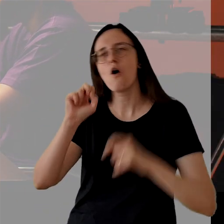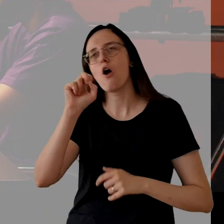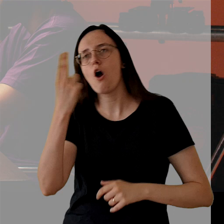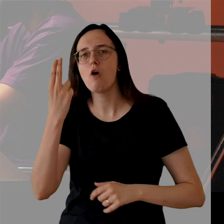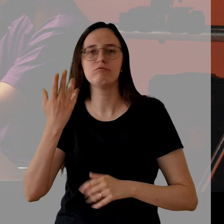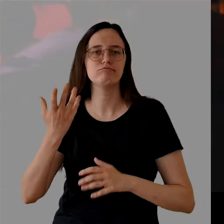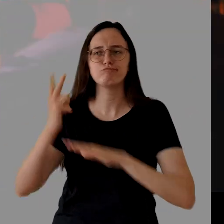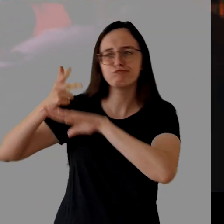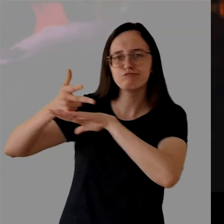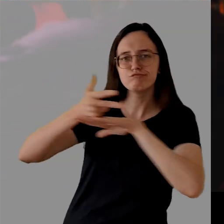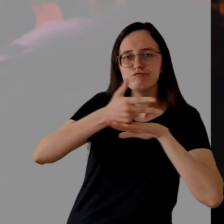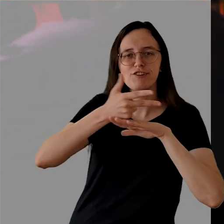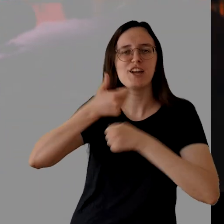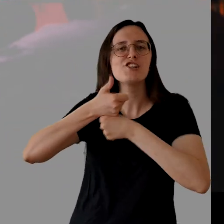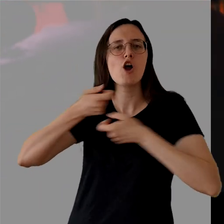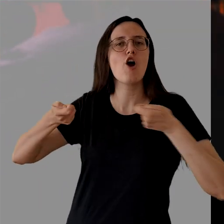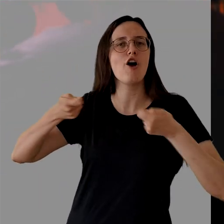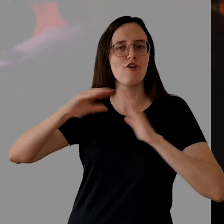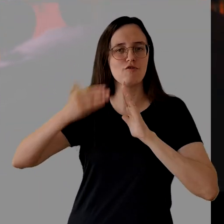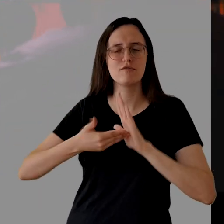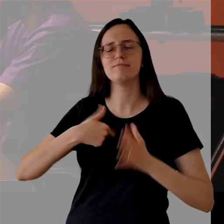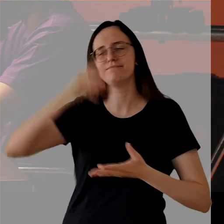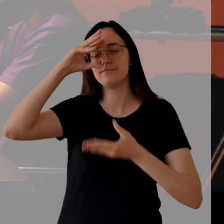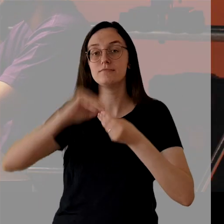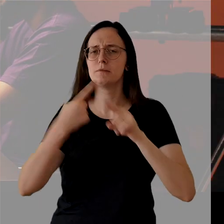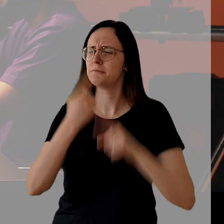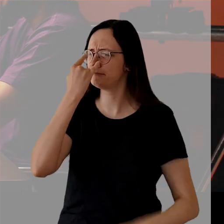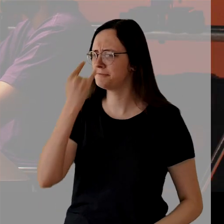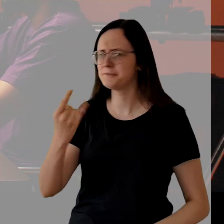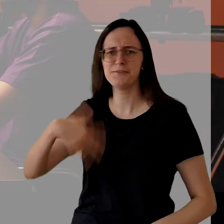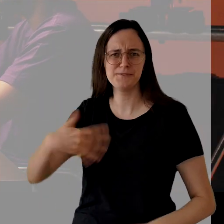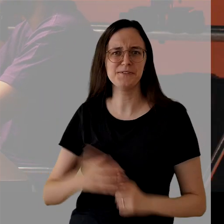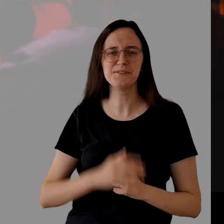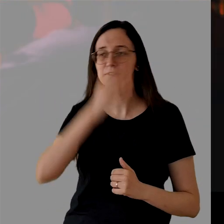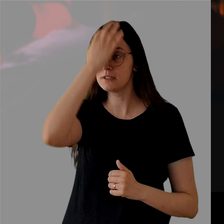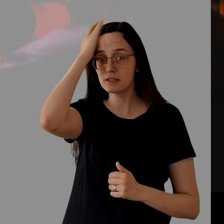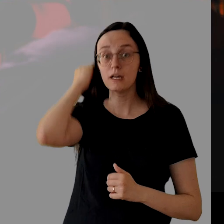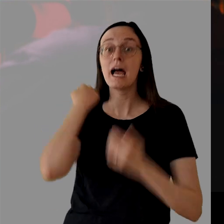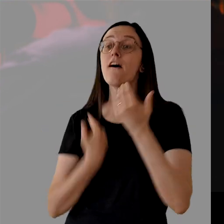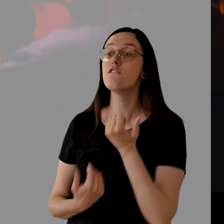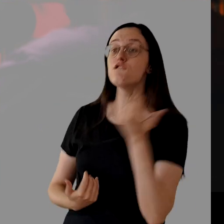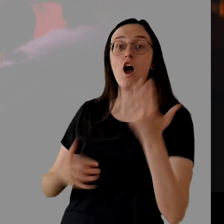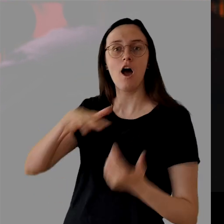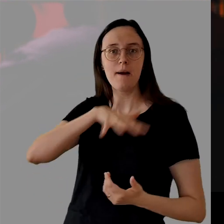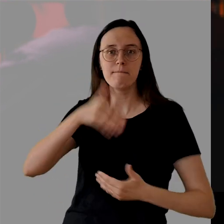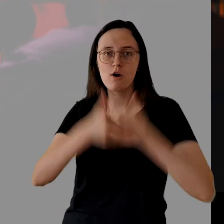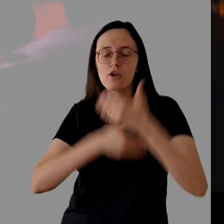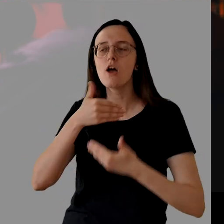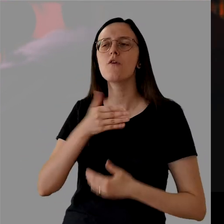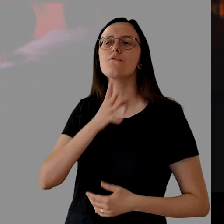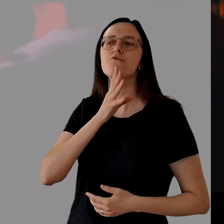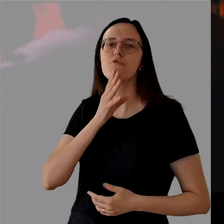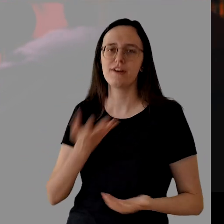direção, que eu entendo, porque isso chama atenção, né? É o que quem está fora do processo geralmente é o que conhece, né?